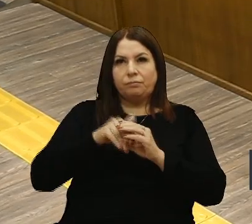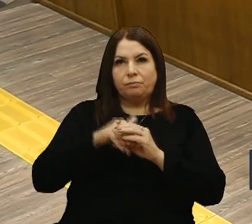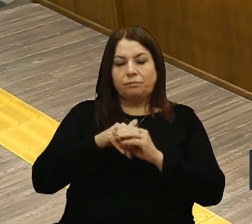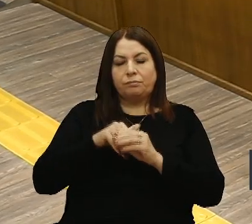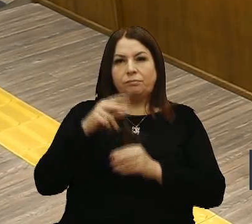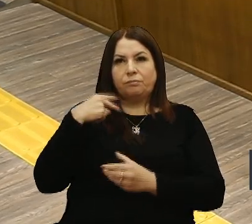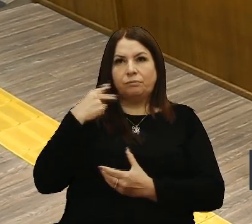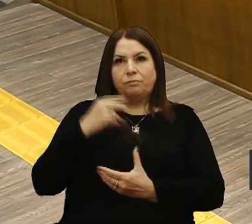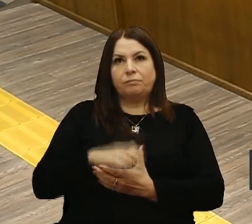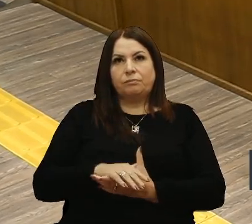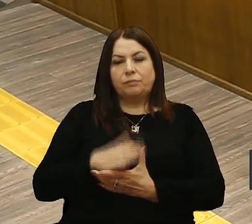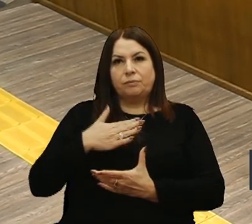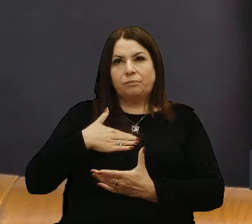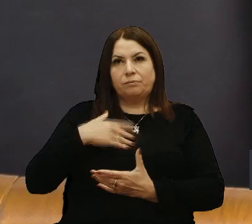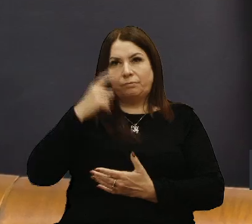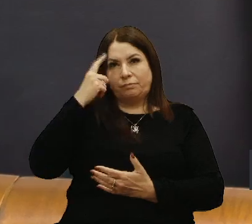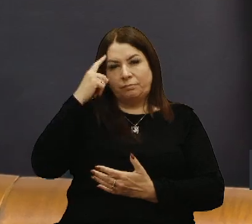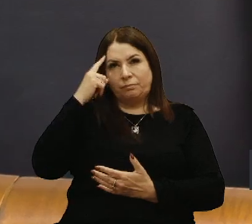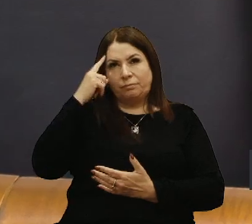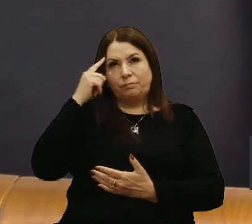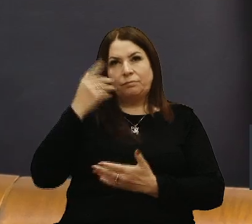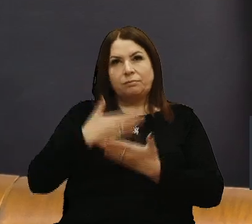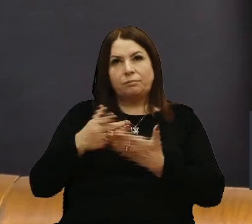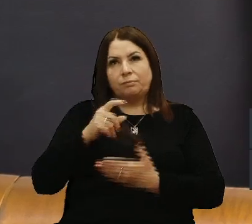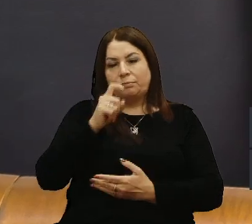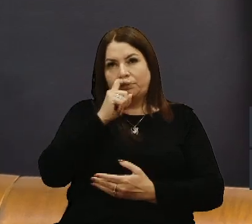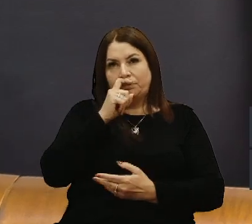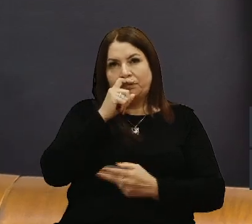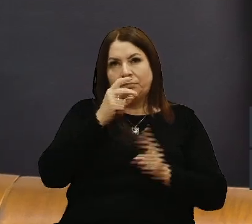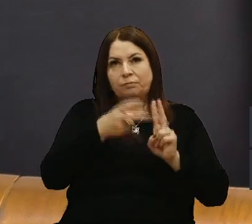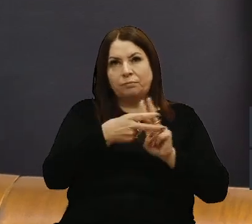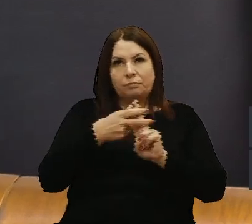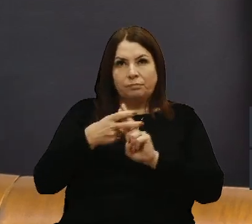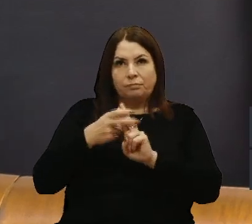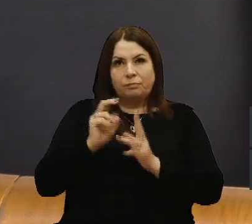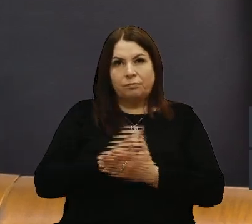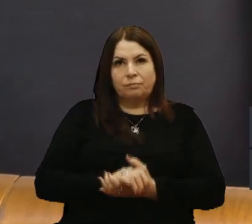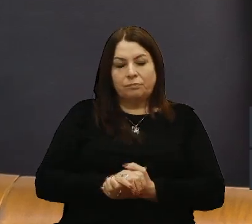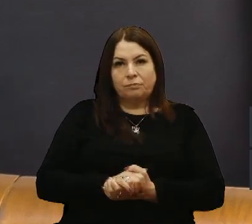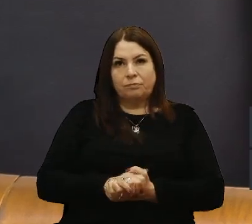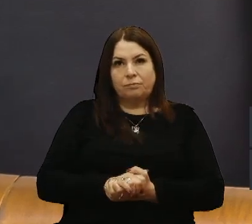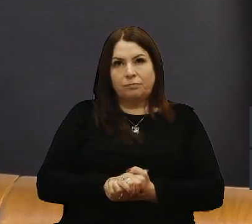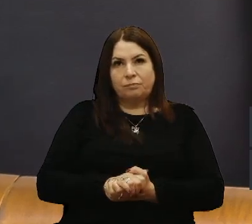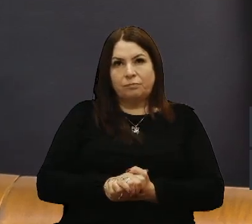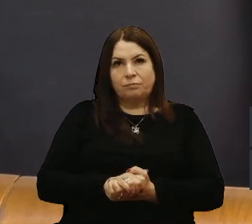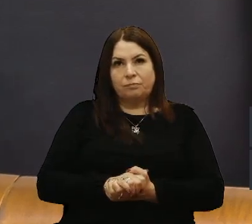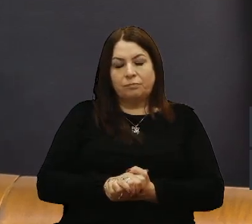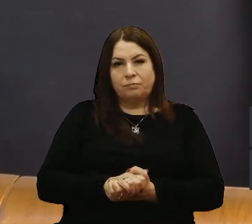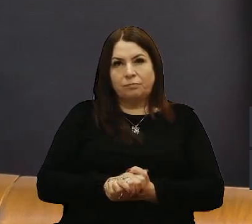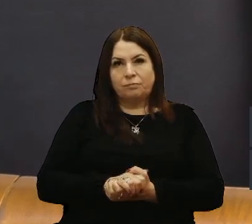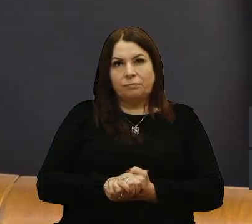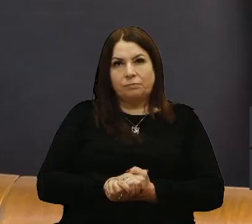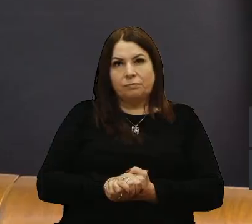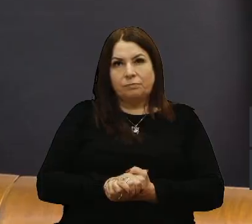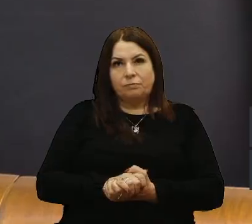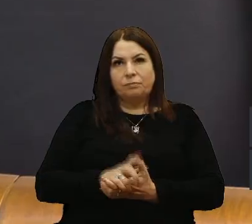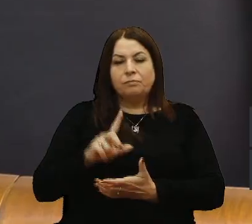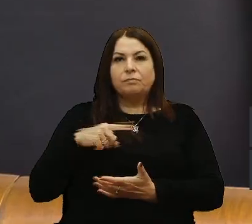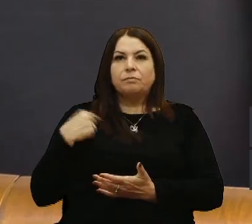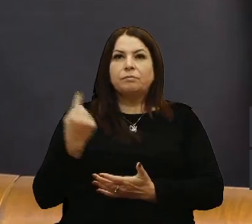porque na minha cabeça eu perdi meu pai para o sistema de saúde, tá? Então, assim, e dizer que